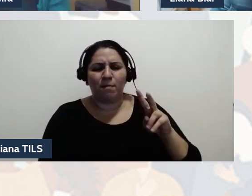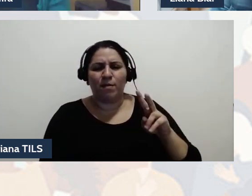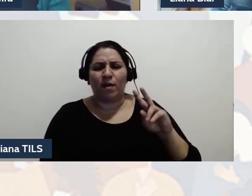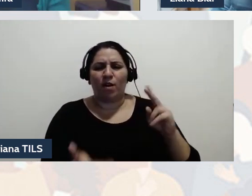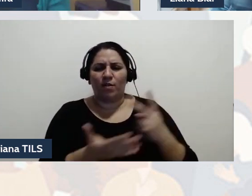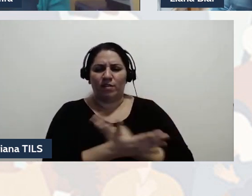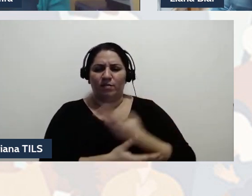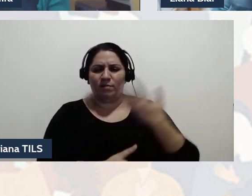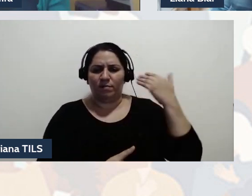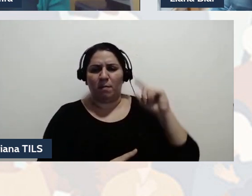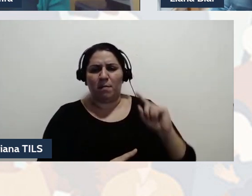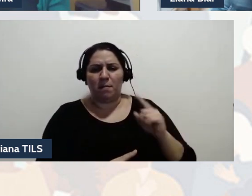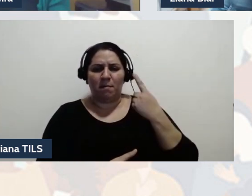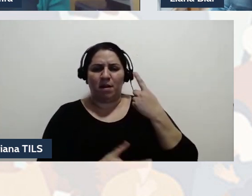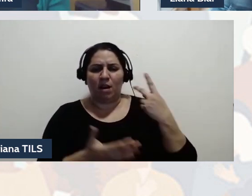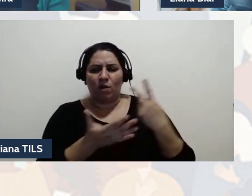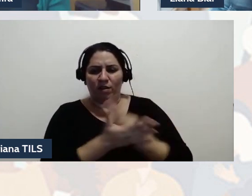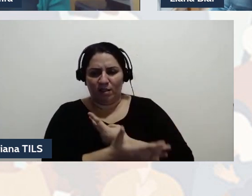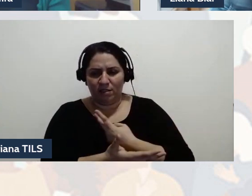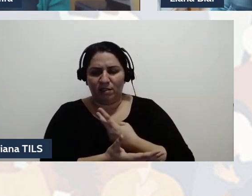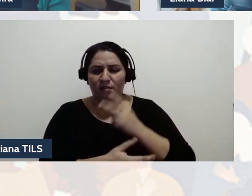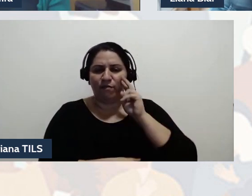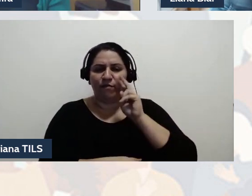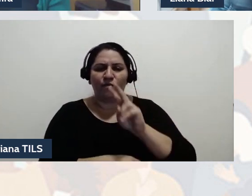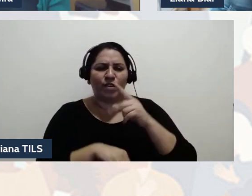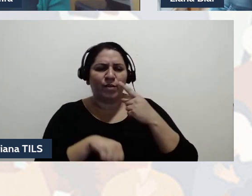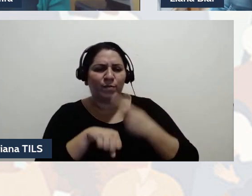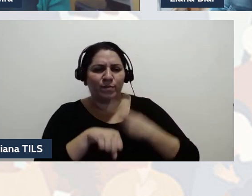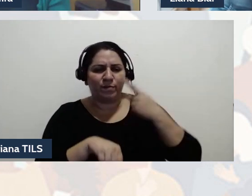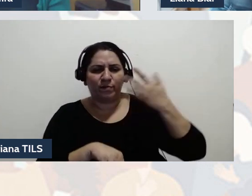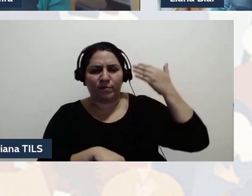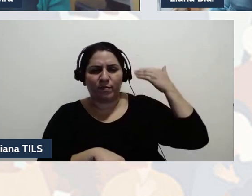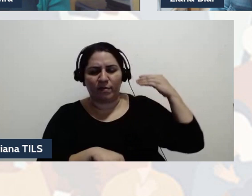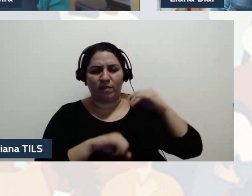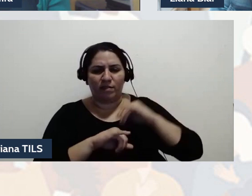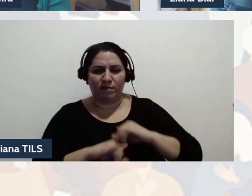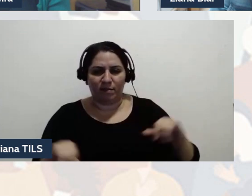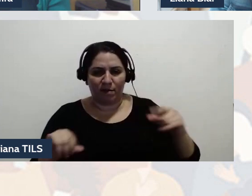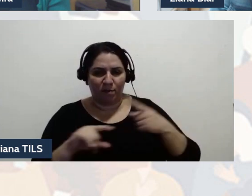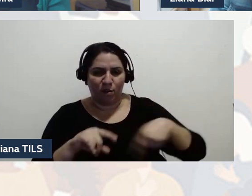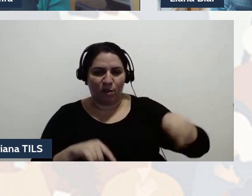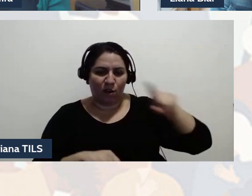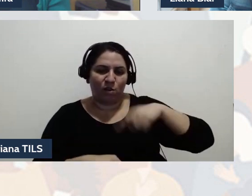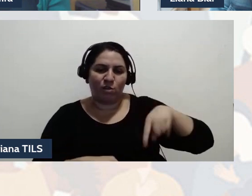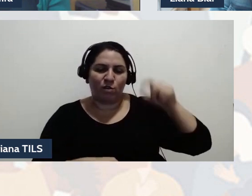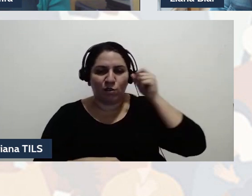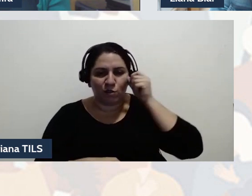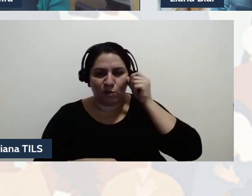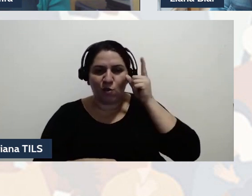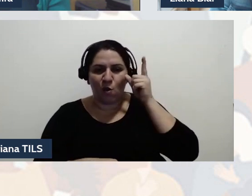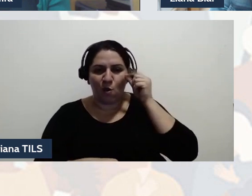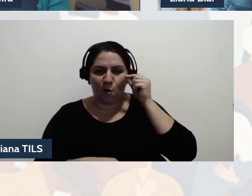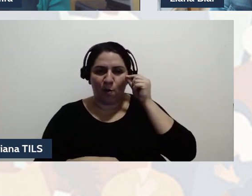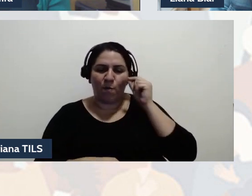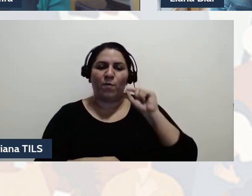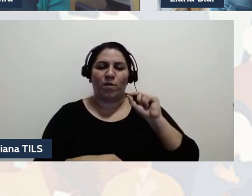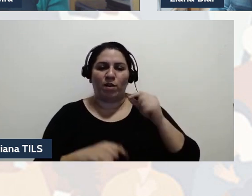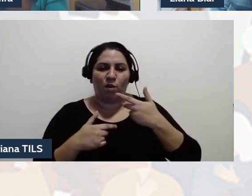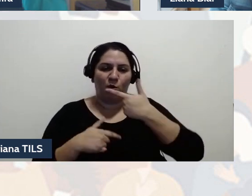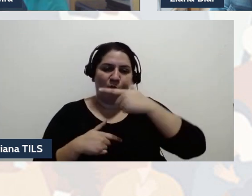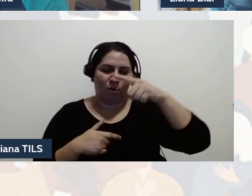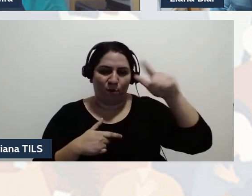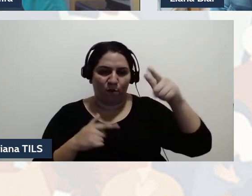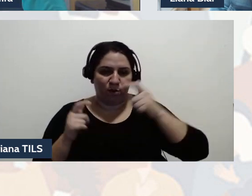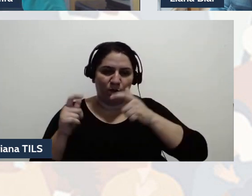das primeiras coisas que a gente viu, porque a gente ficou sabendo de outros lugares, né? Primeiro